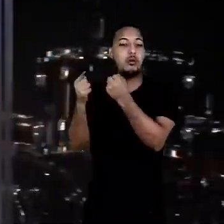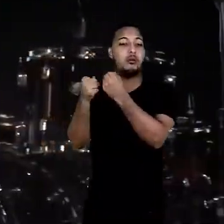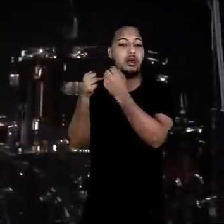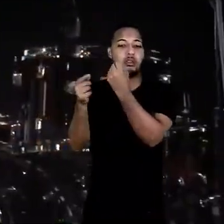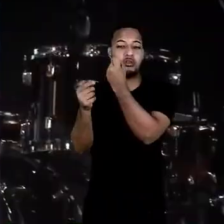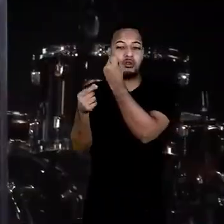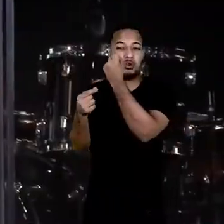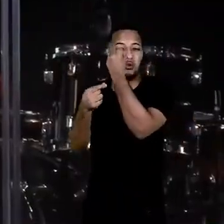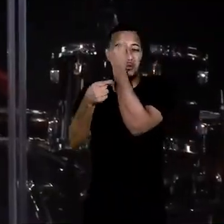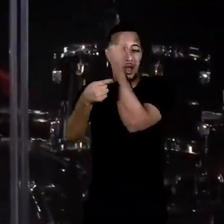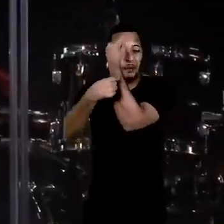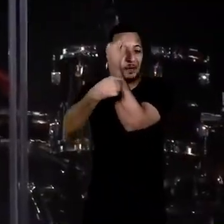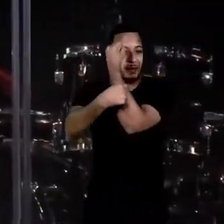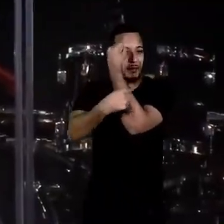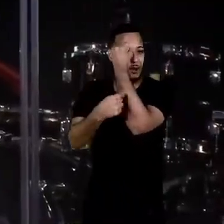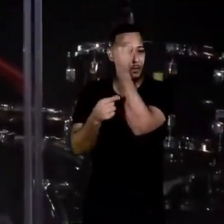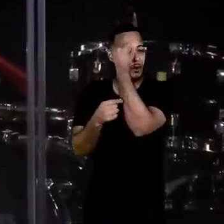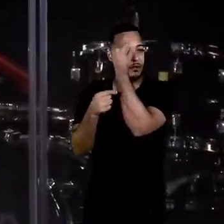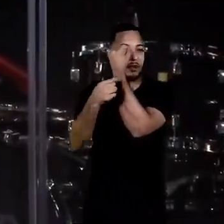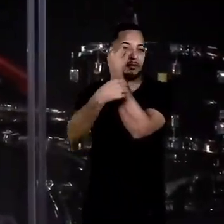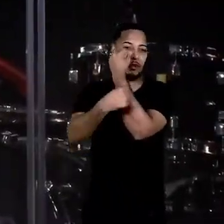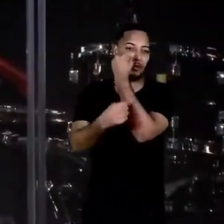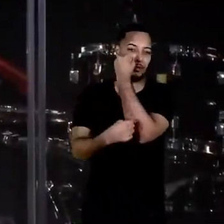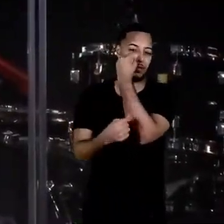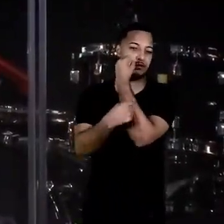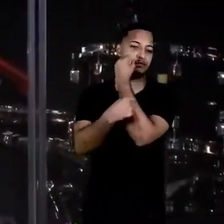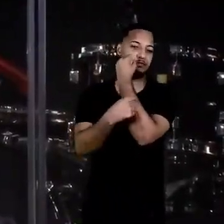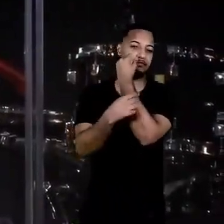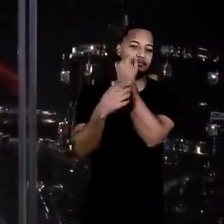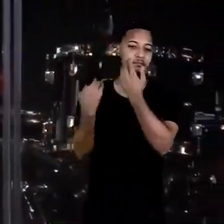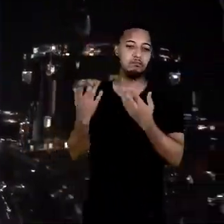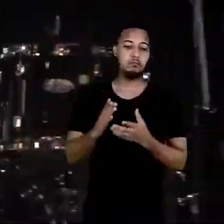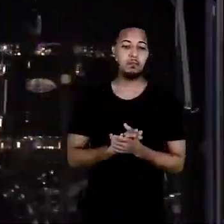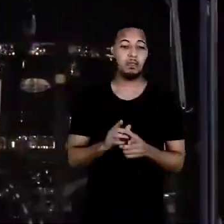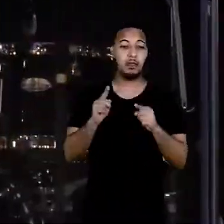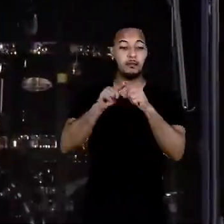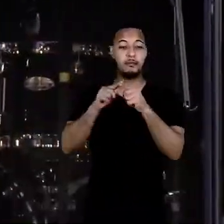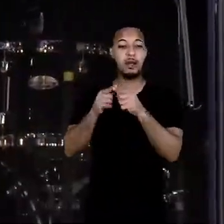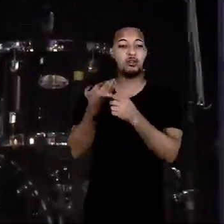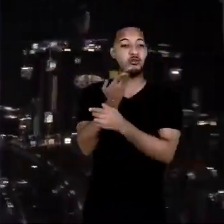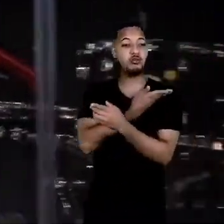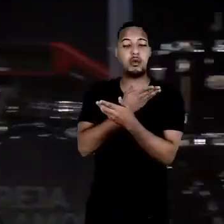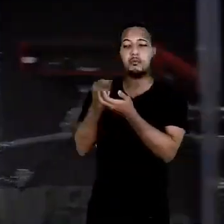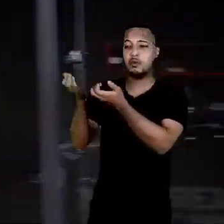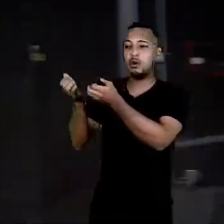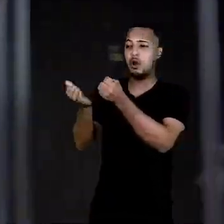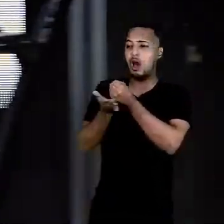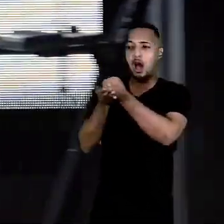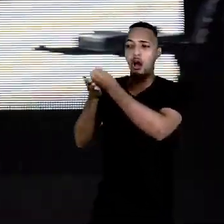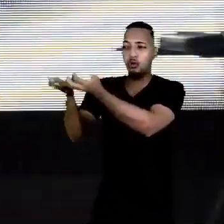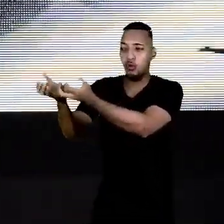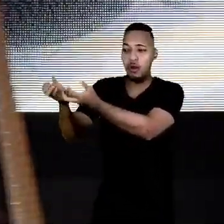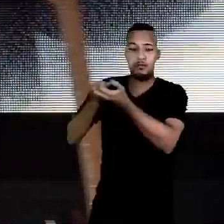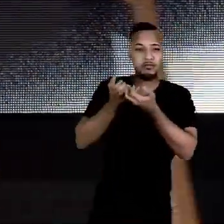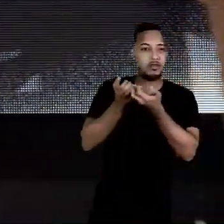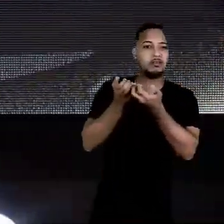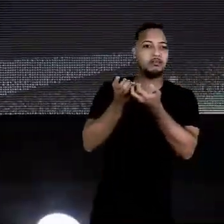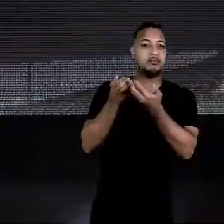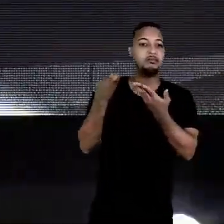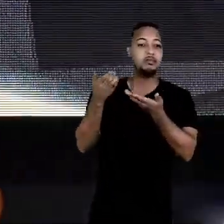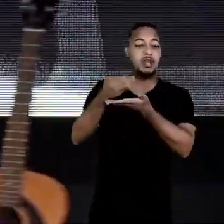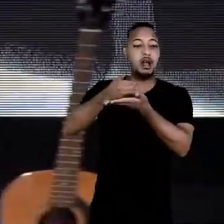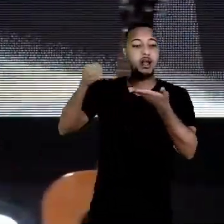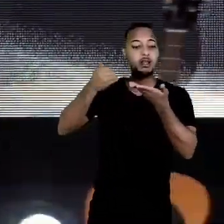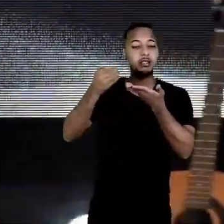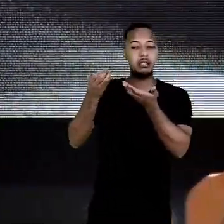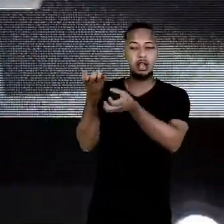E aí foi quando seu amigo foi e o tirou. Pastor, o que isso quer dizer? Quer dizer que o diabo,